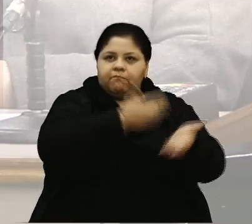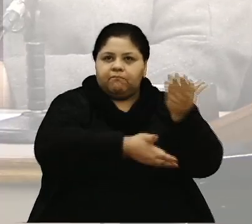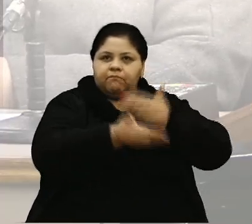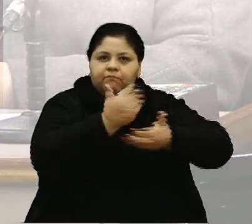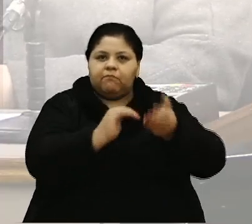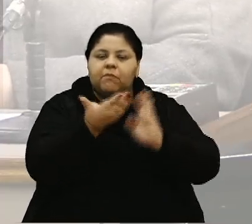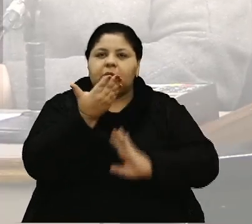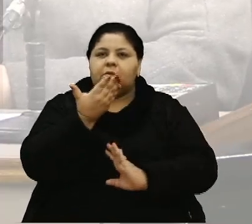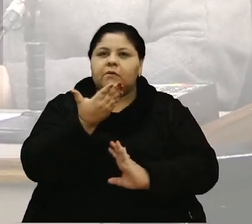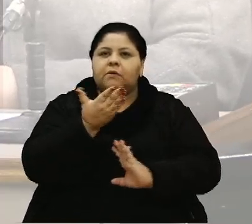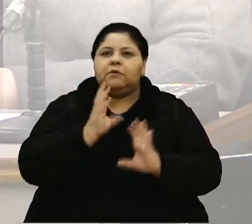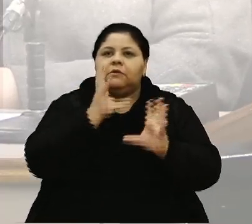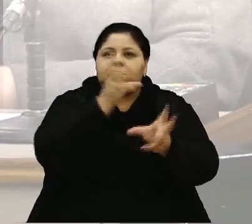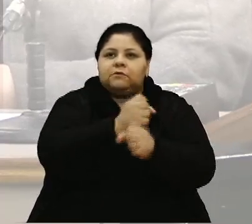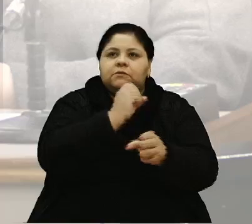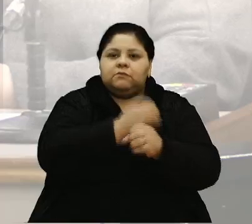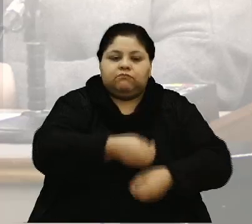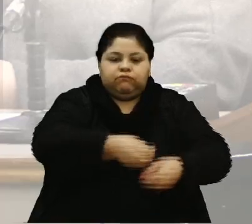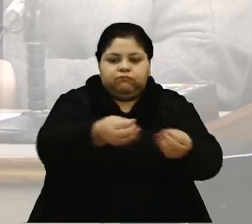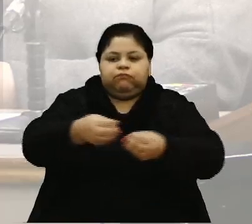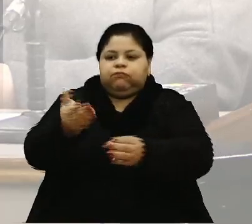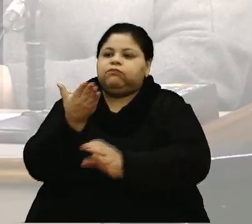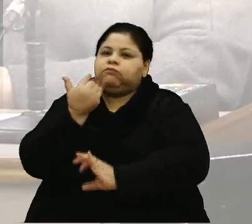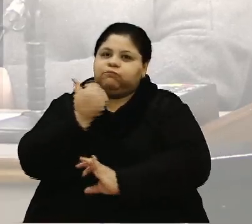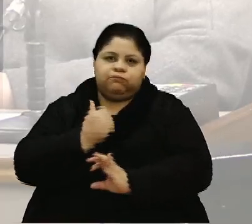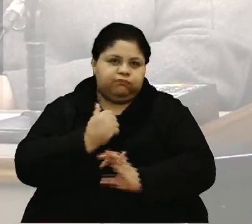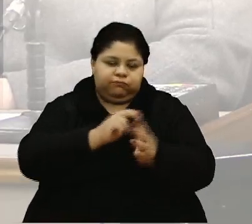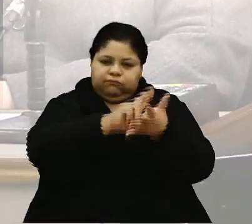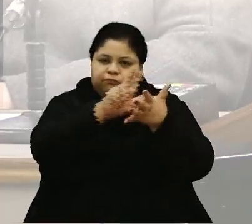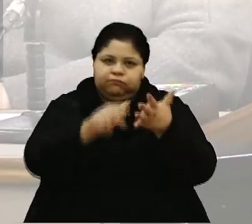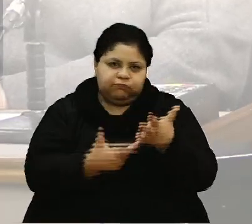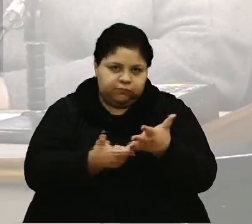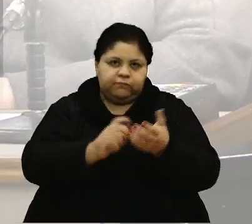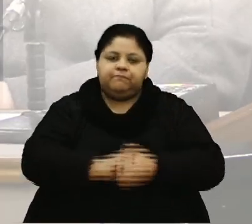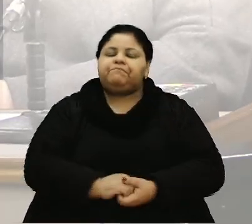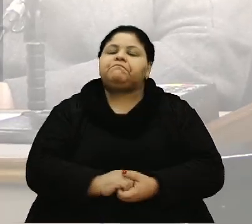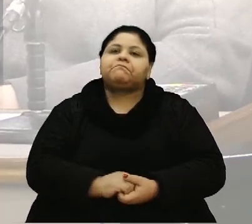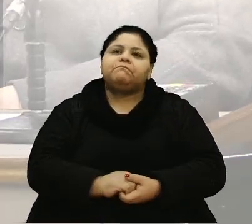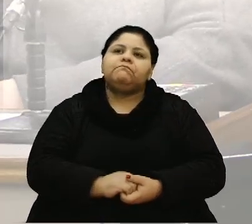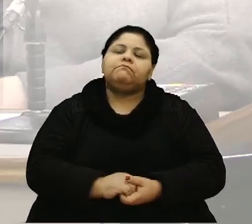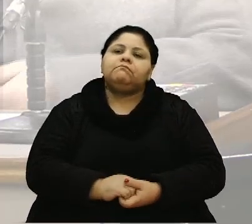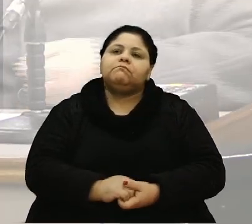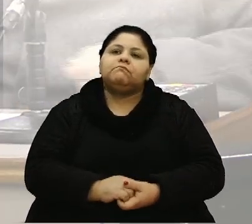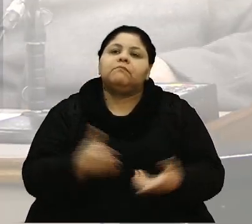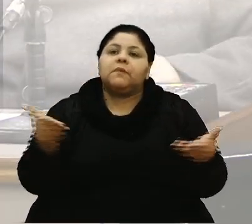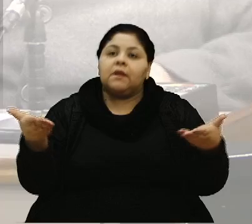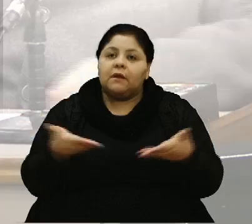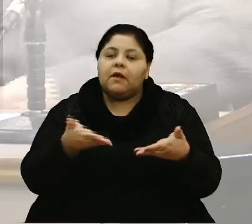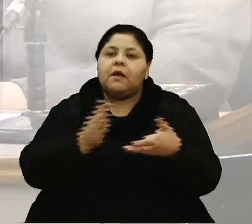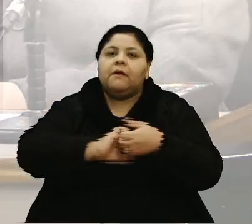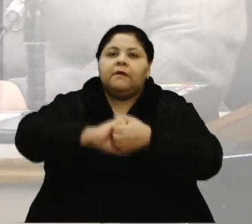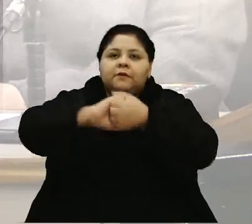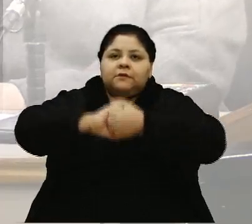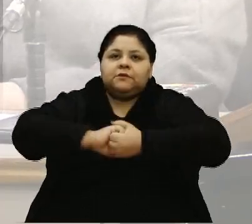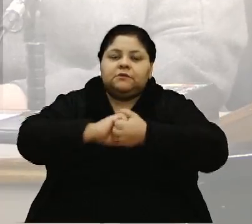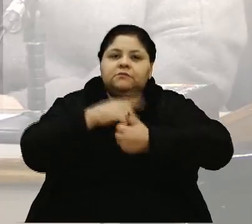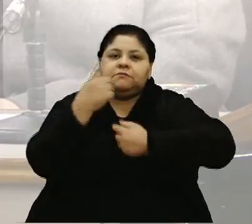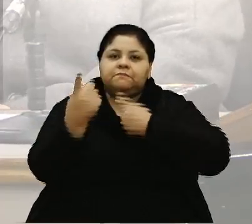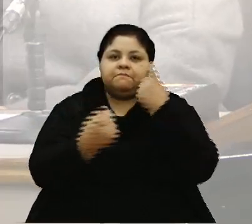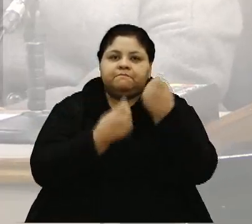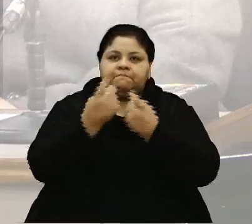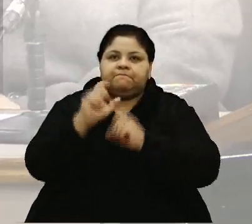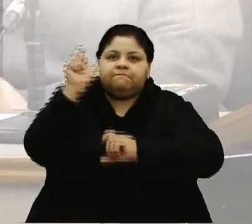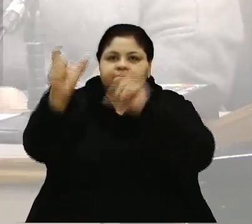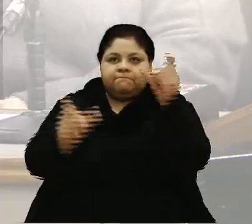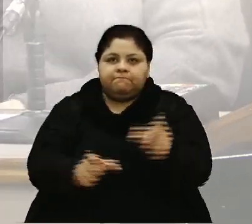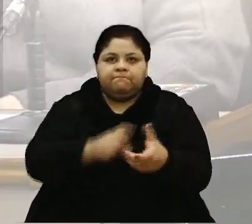animais, na entrega de porta a porta de alimentos e etc. E aqui saudar algumas das pessoas que